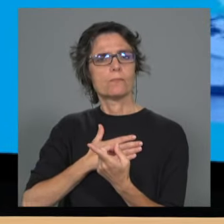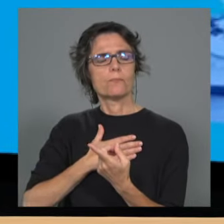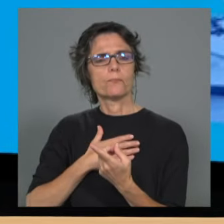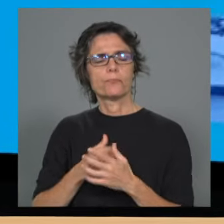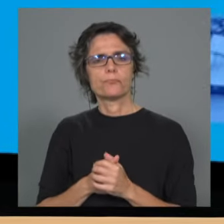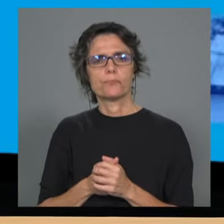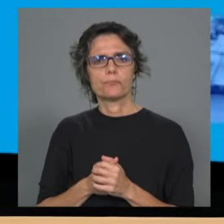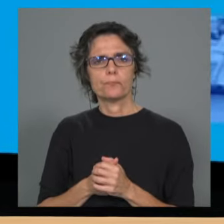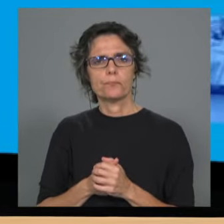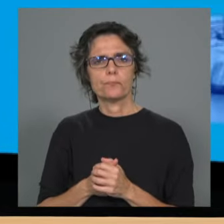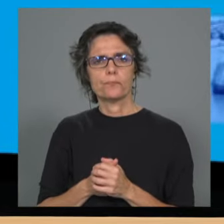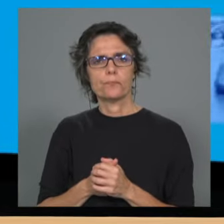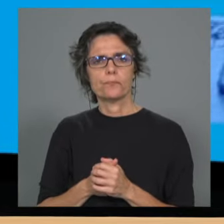vocação.